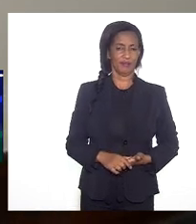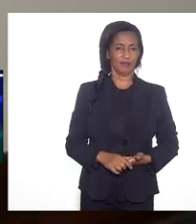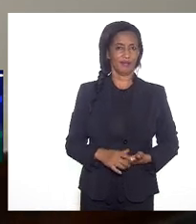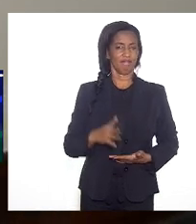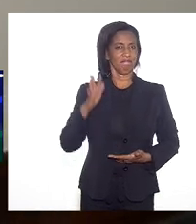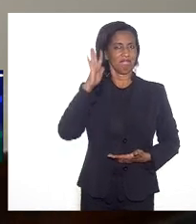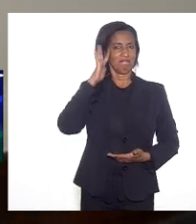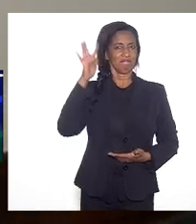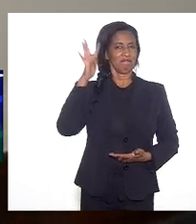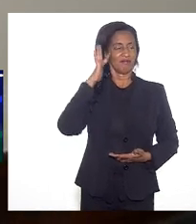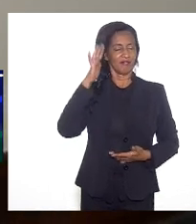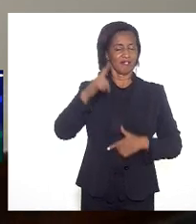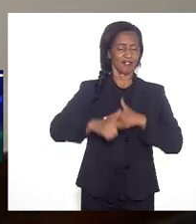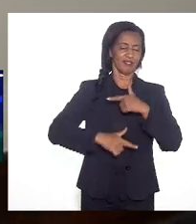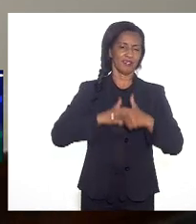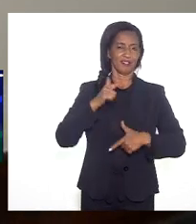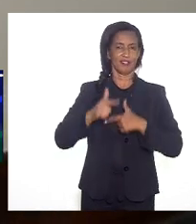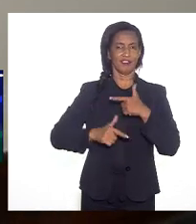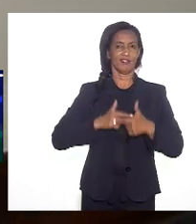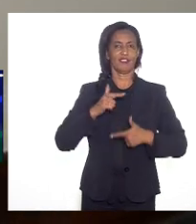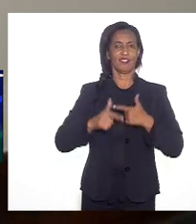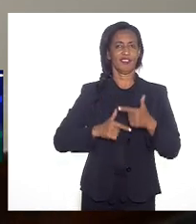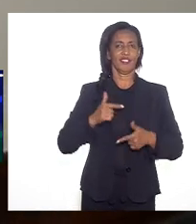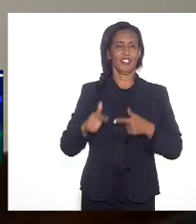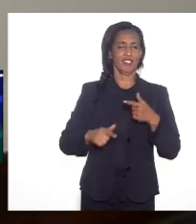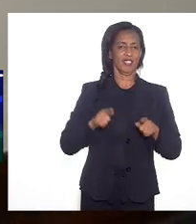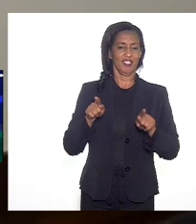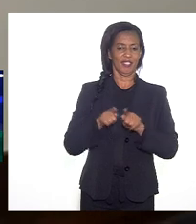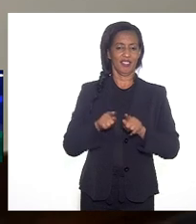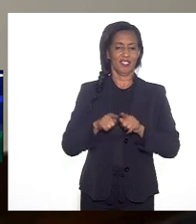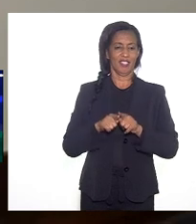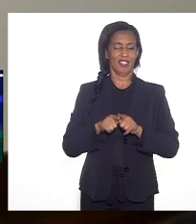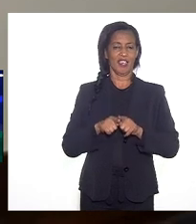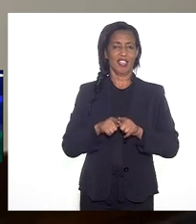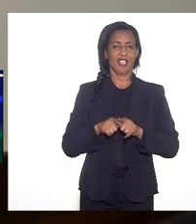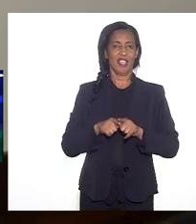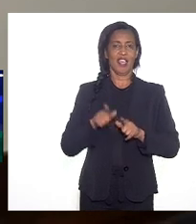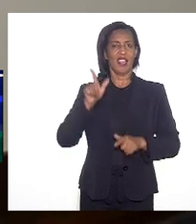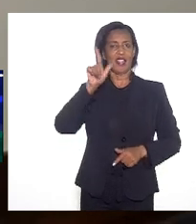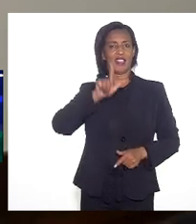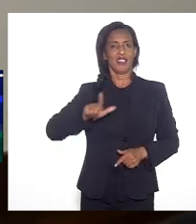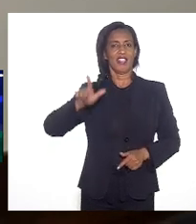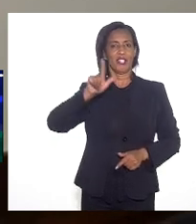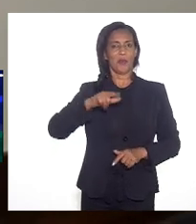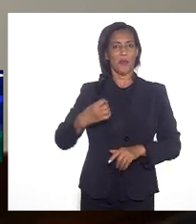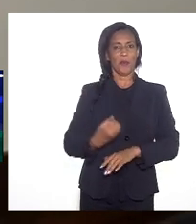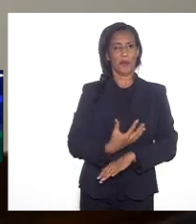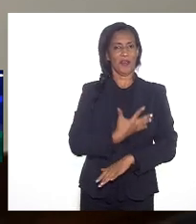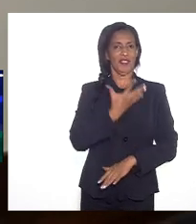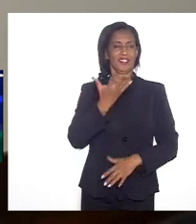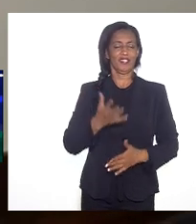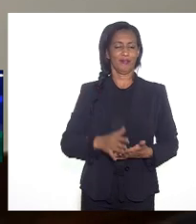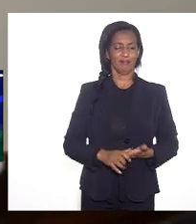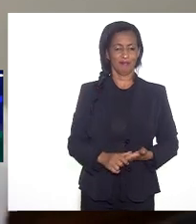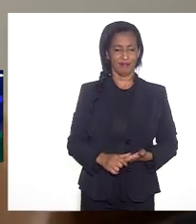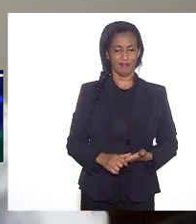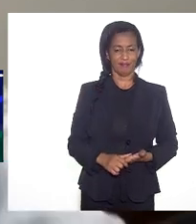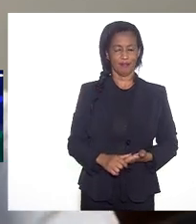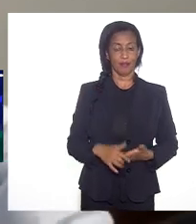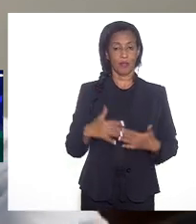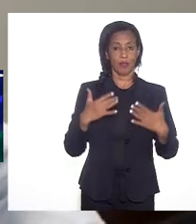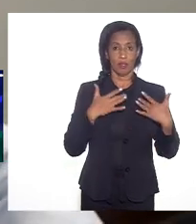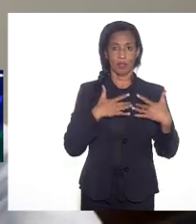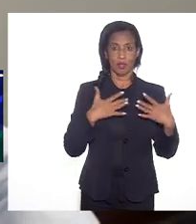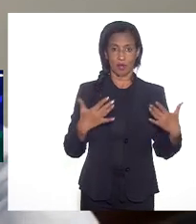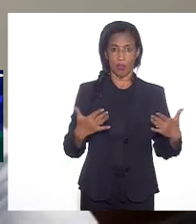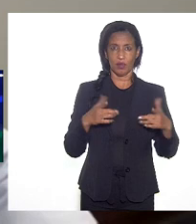para tantas lutas e também para as lides poéticas e literárias, eu queria saudar